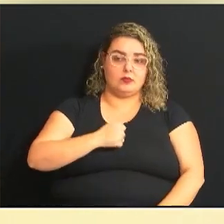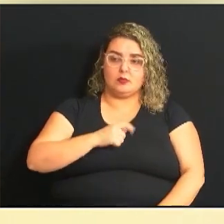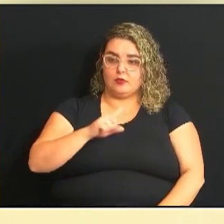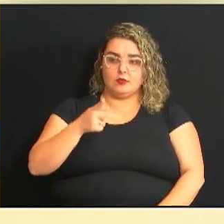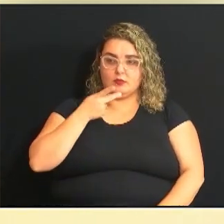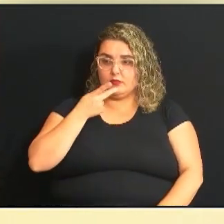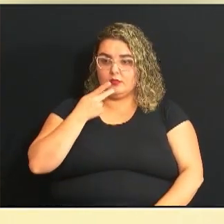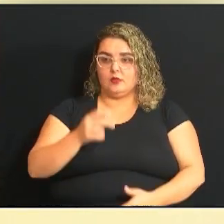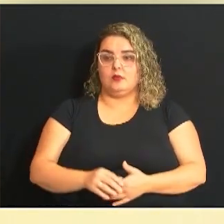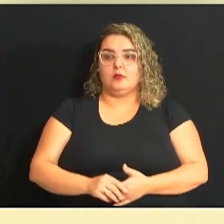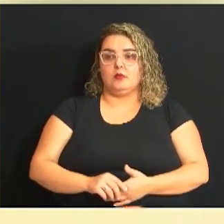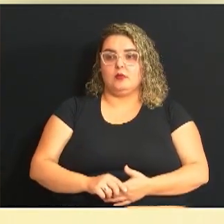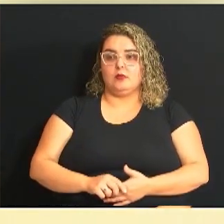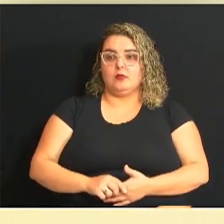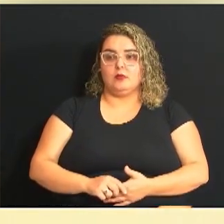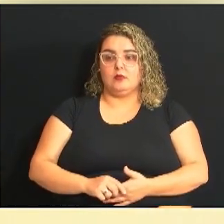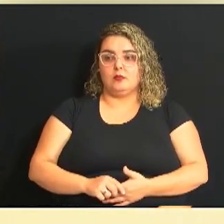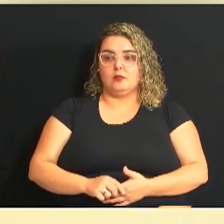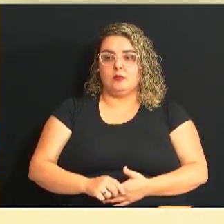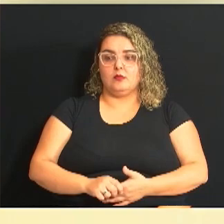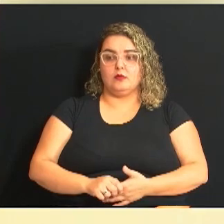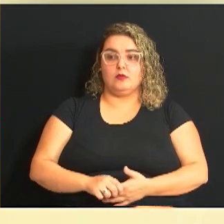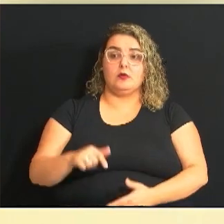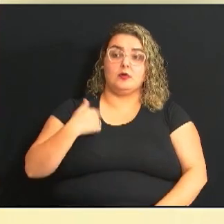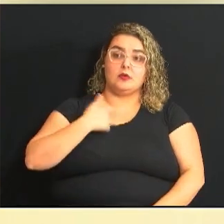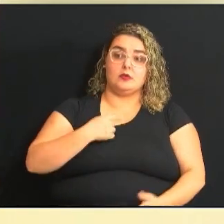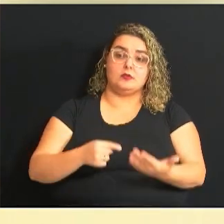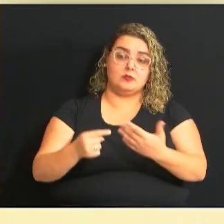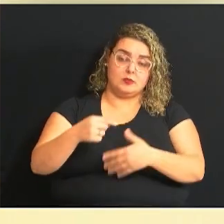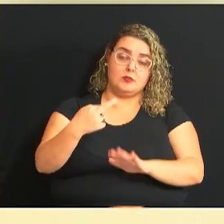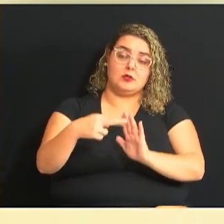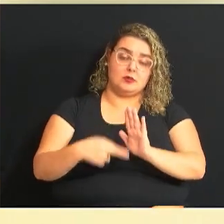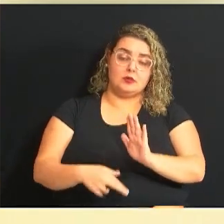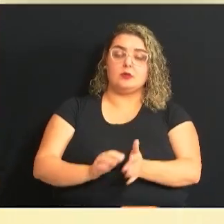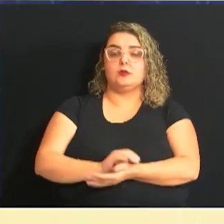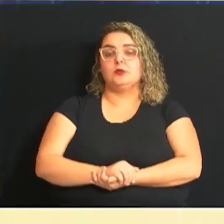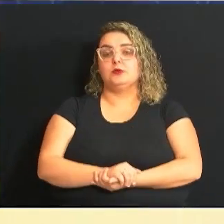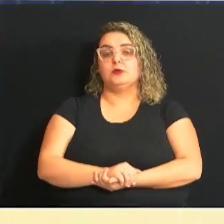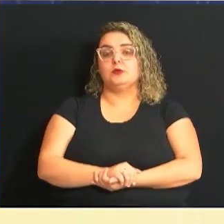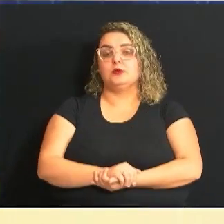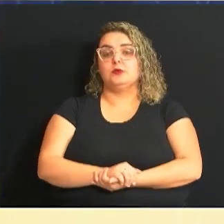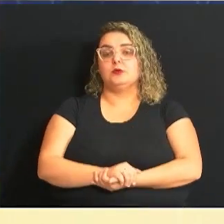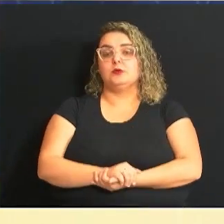Adriana não citou, porque inclusive acho que nem cabia, mas que nós vamos apontar no relatório.